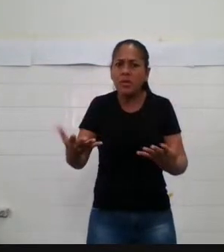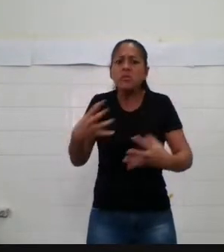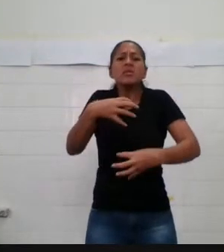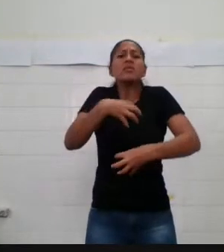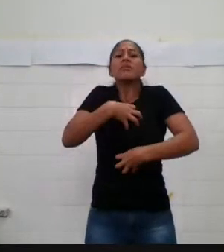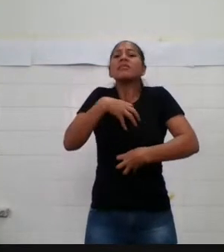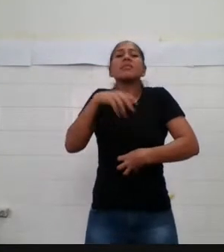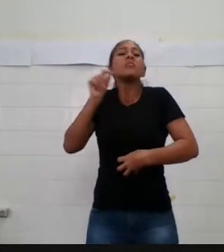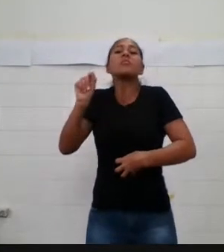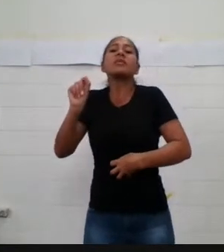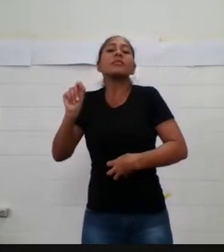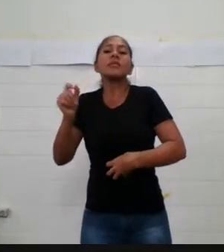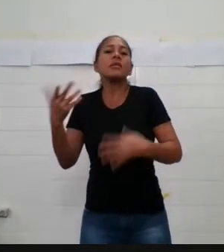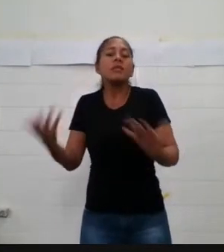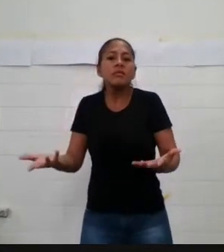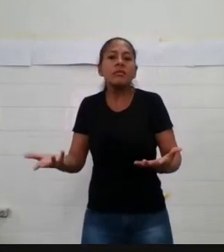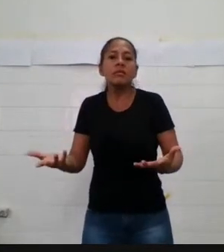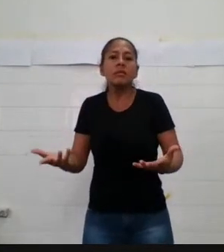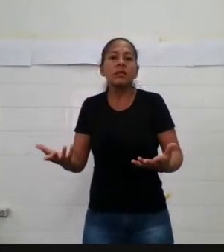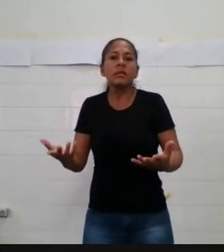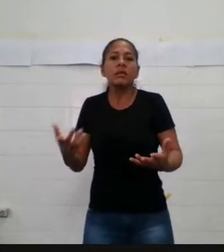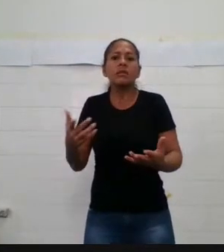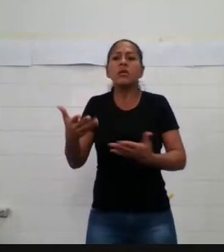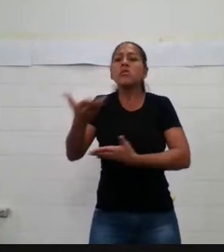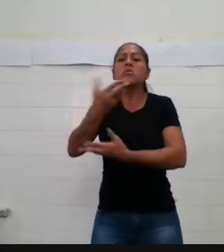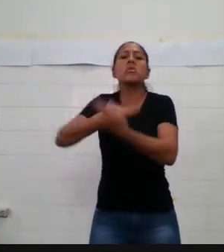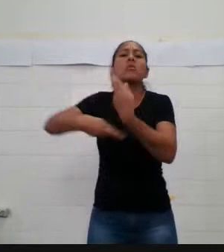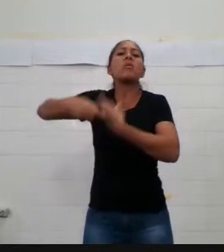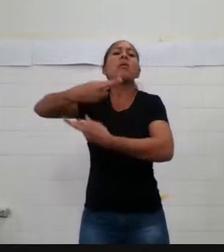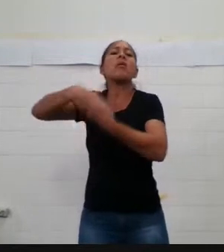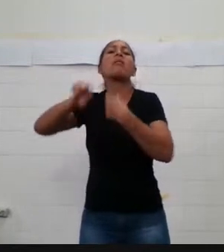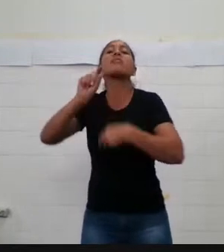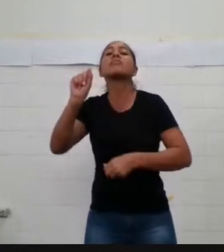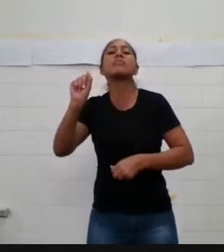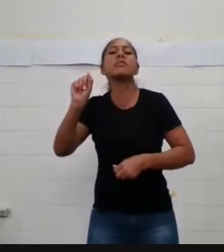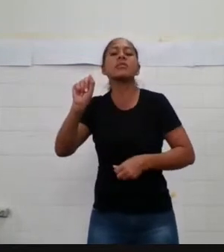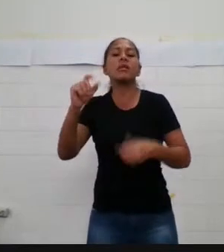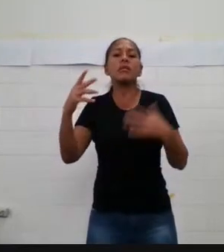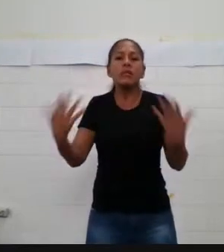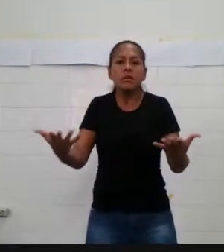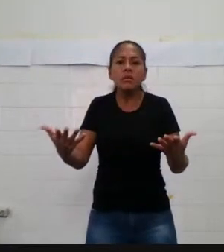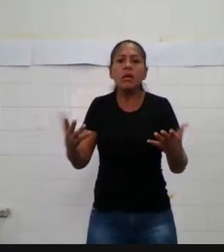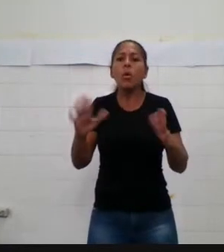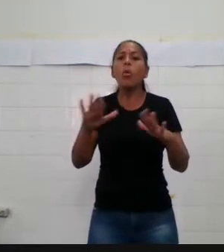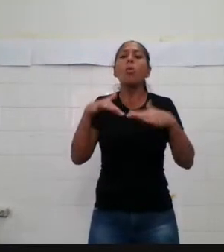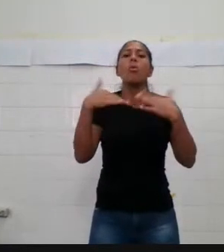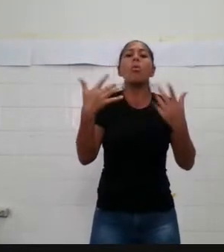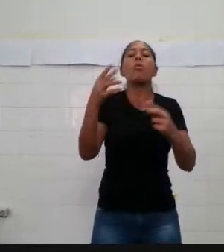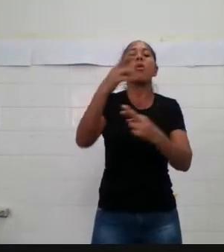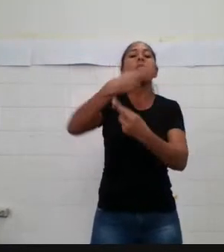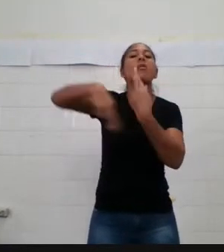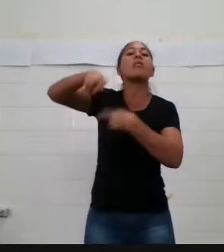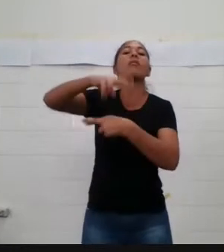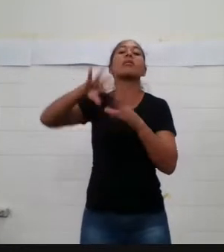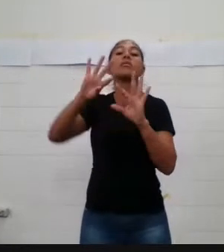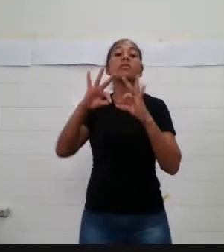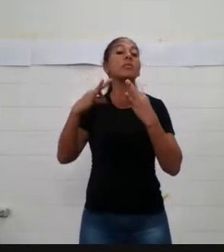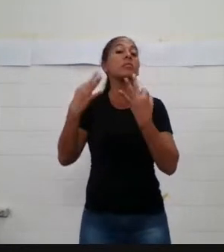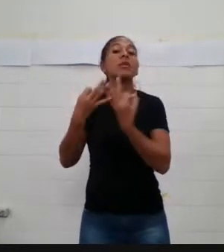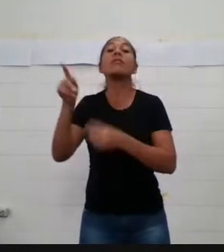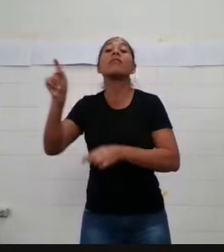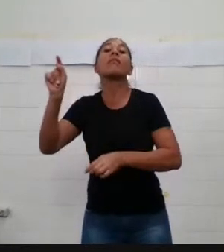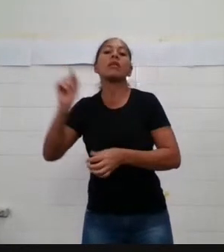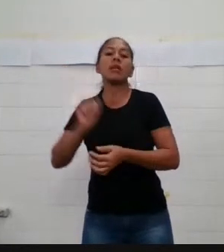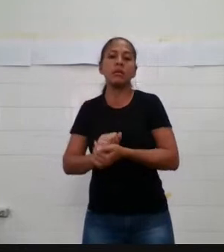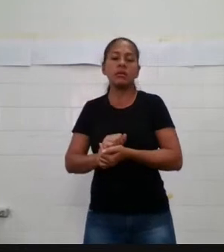é esse? Que relações são essas? E, sobretudo, que relações familiares são essas? Então, o romance ele é construído